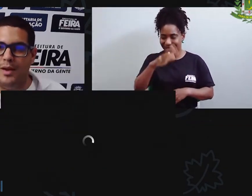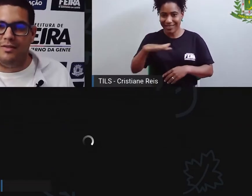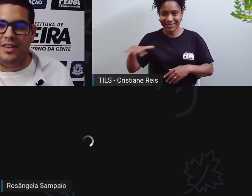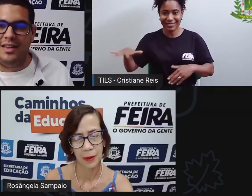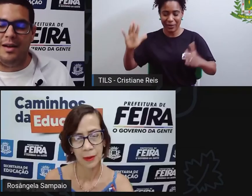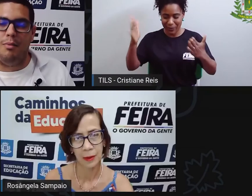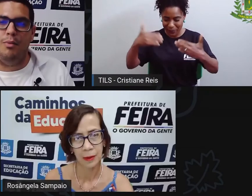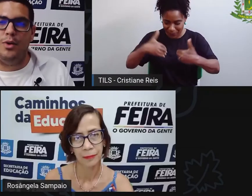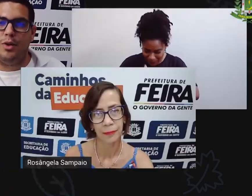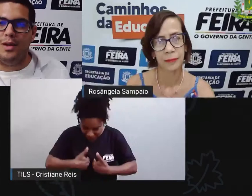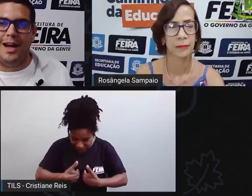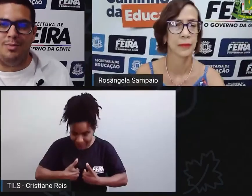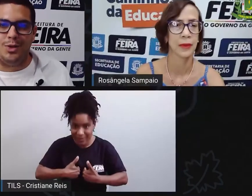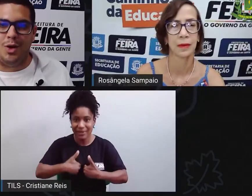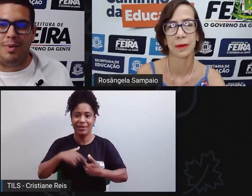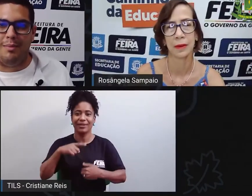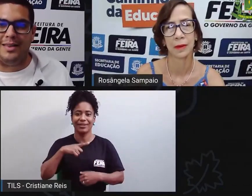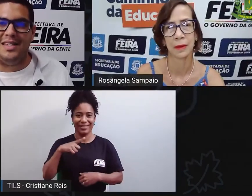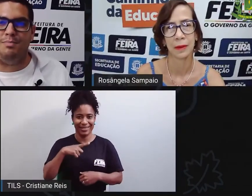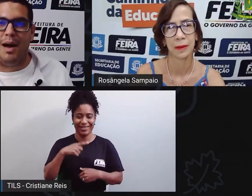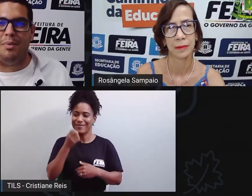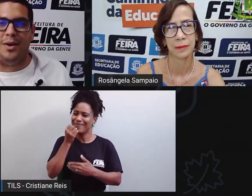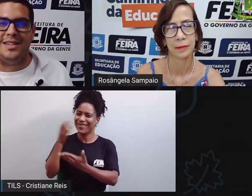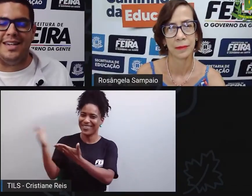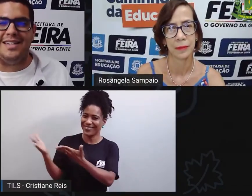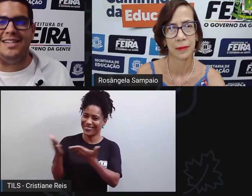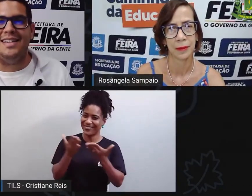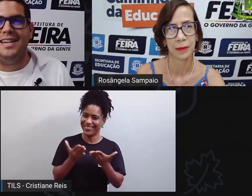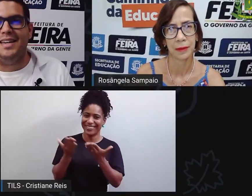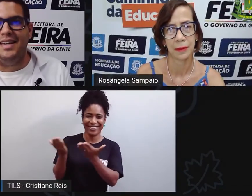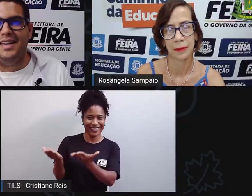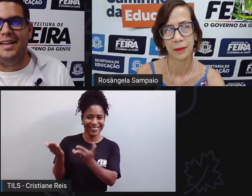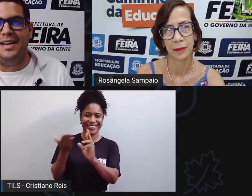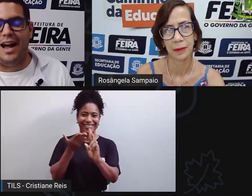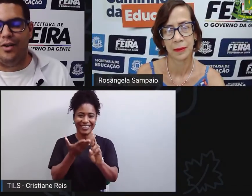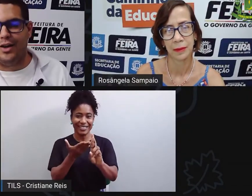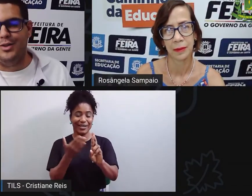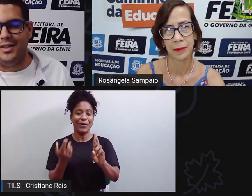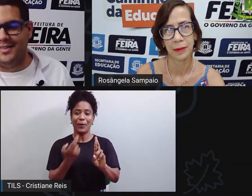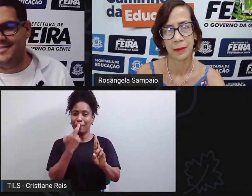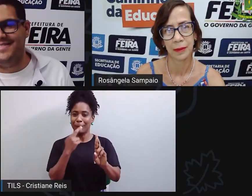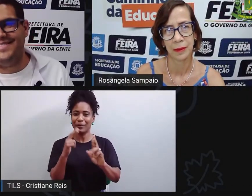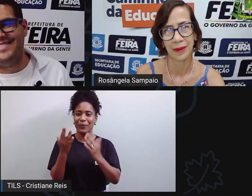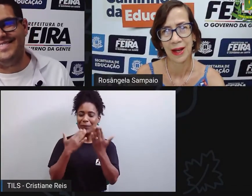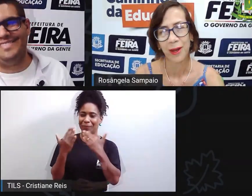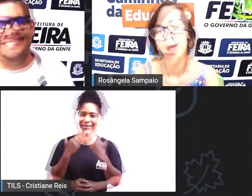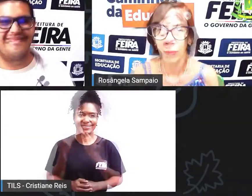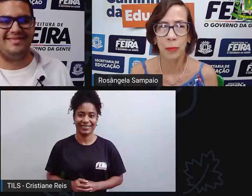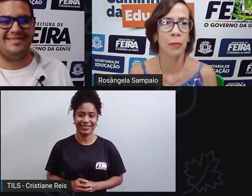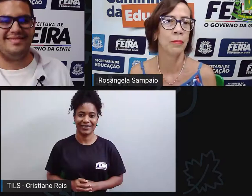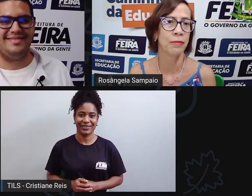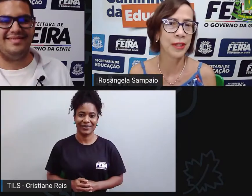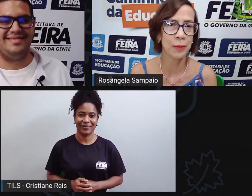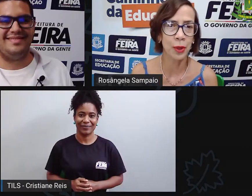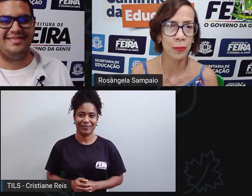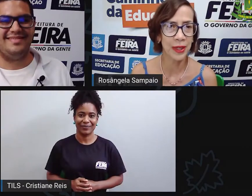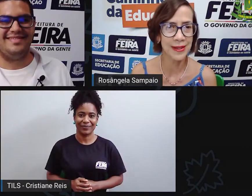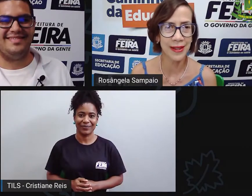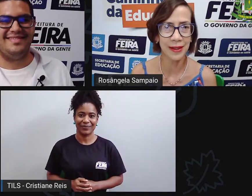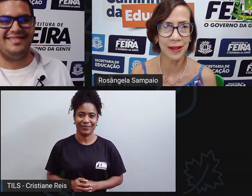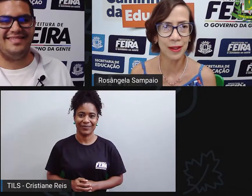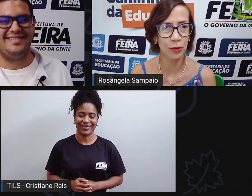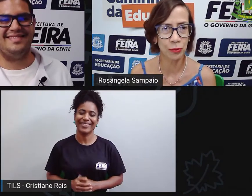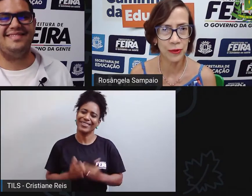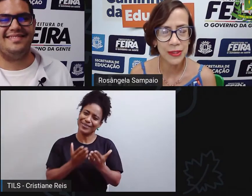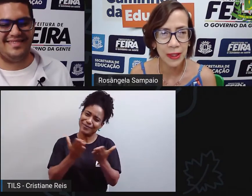muito bem-vinda, muito obrigado por topar, bater esse papo com a gente e agora é contigo. Filipe, é um